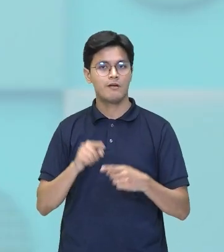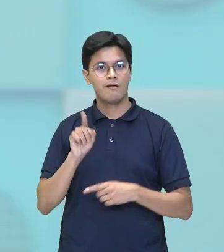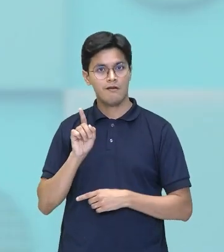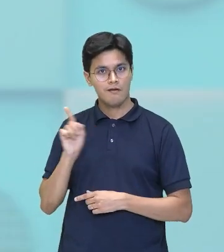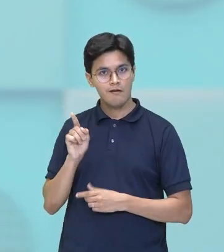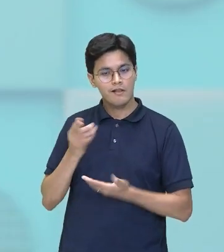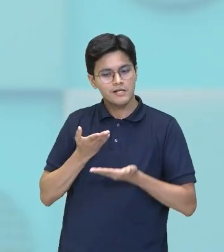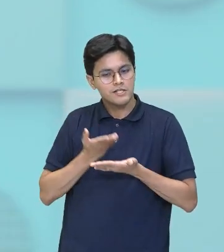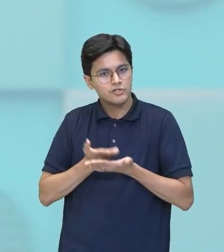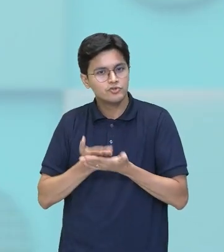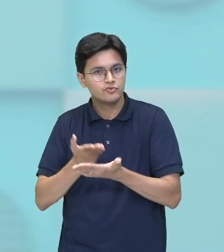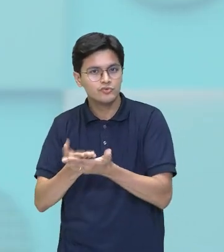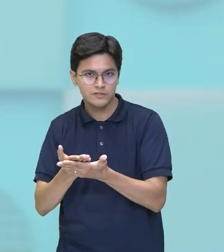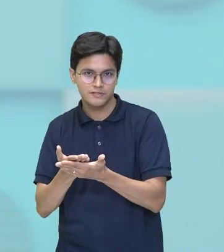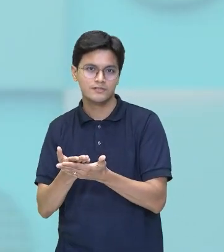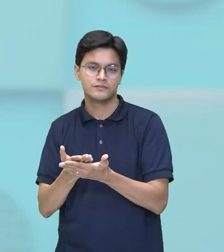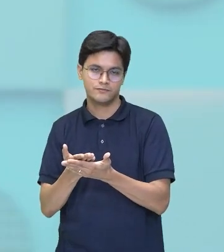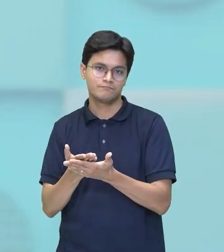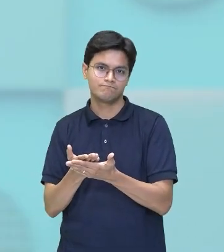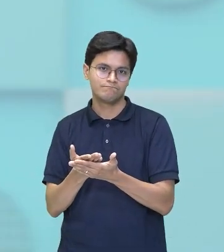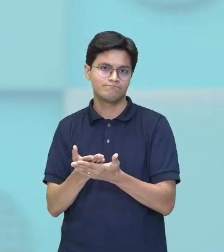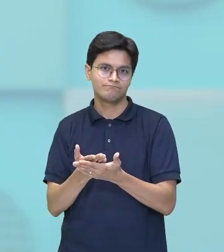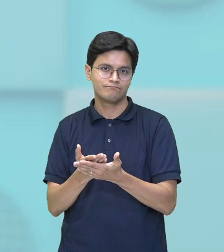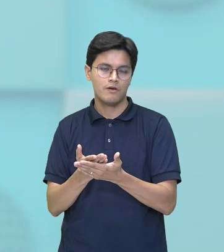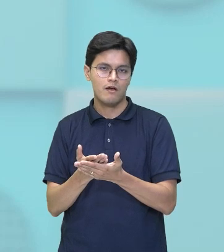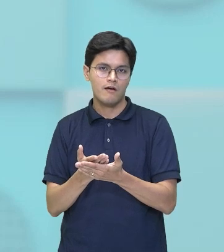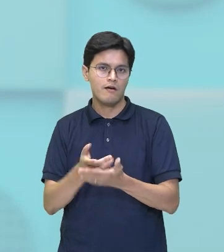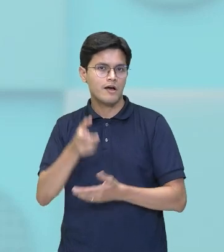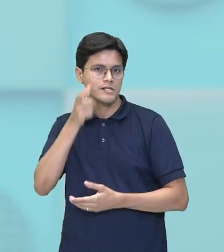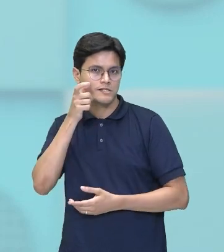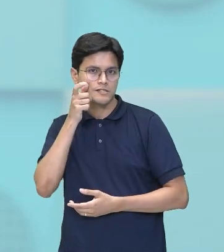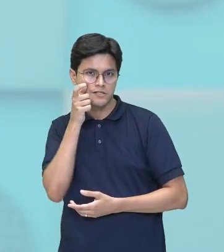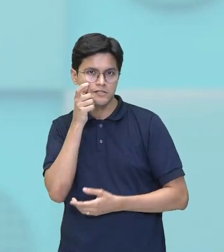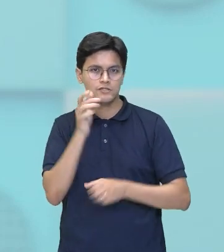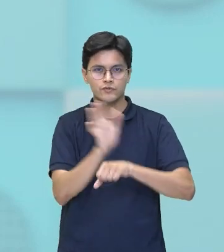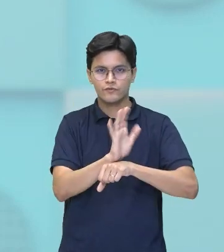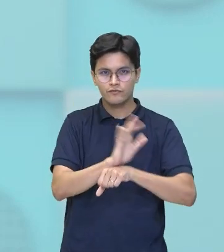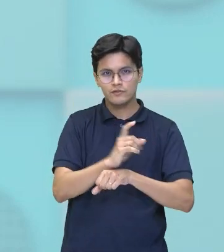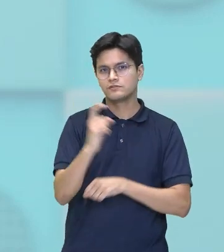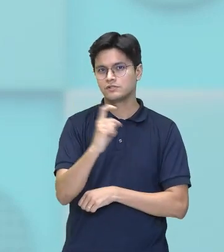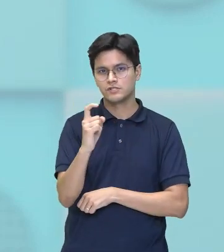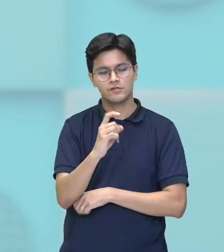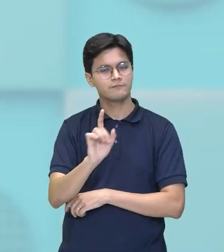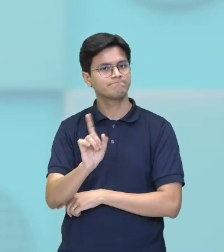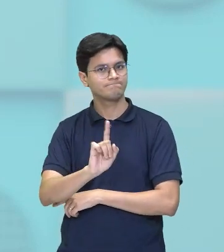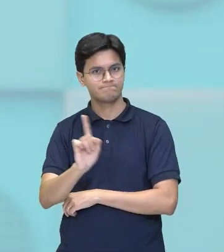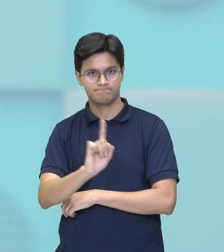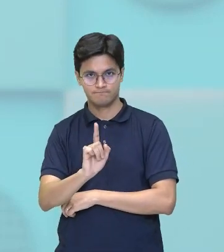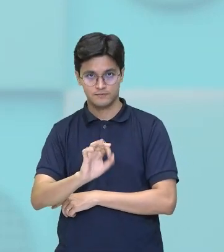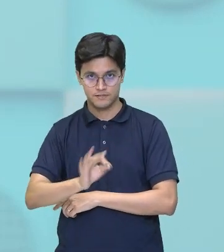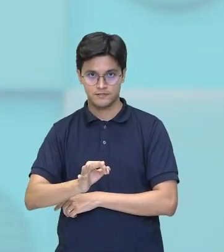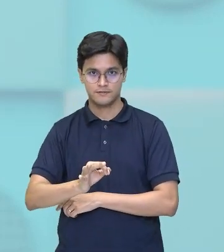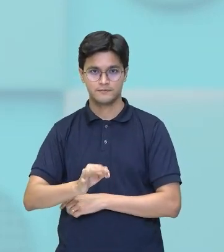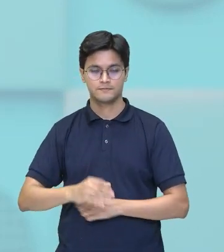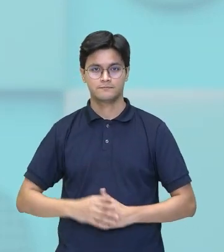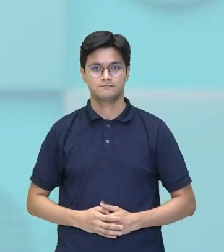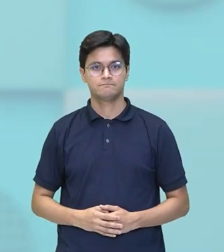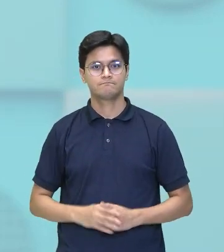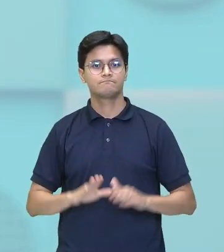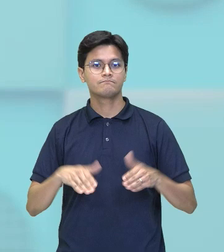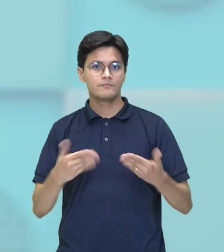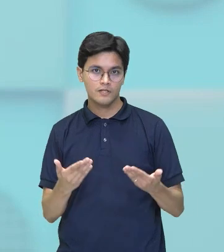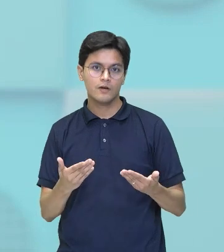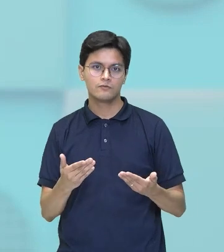não estava assistindo, né, vídeos de TikTok, certo? Então, eu